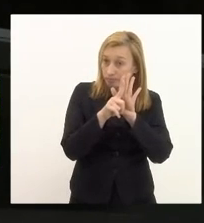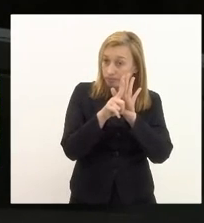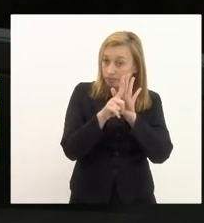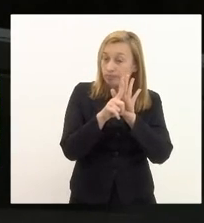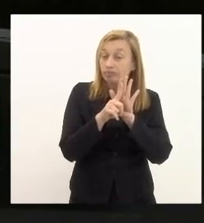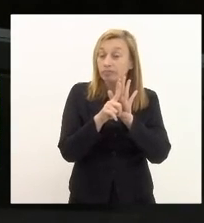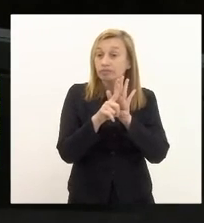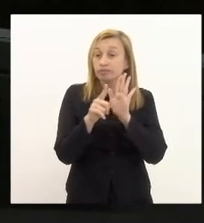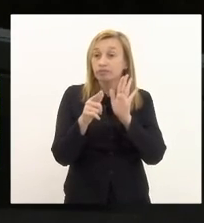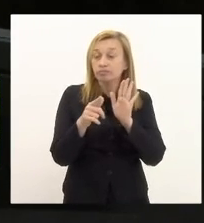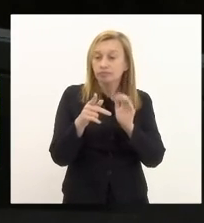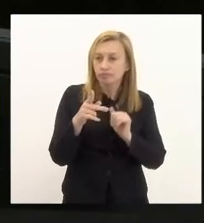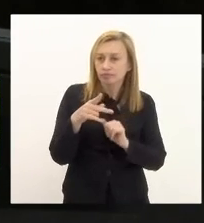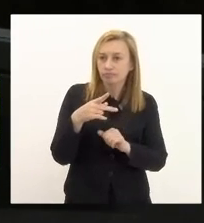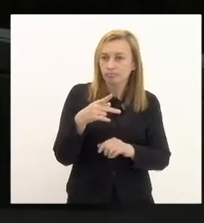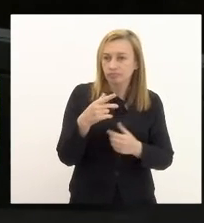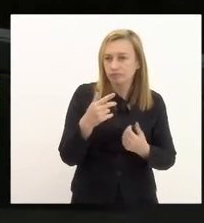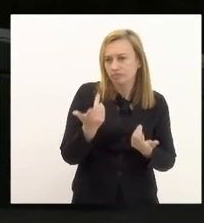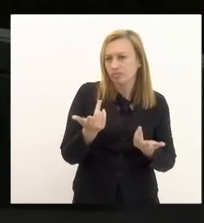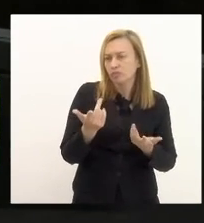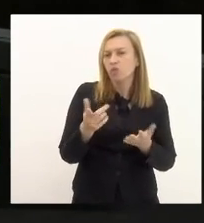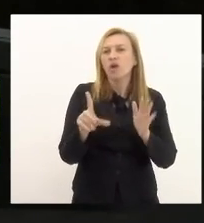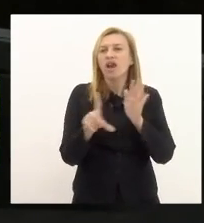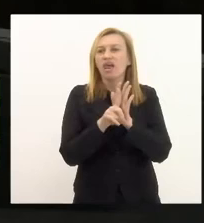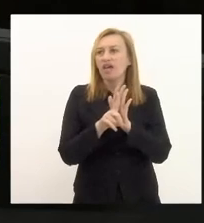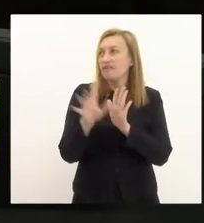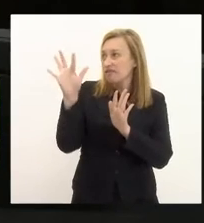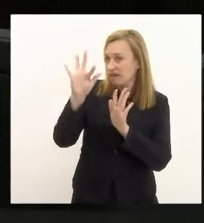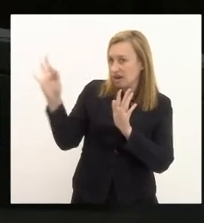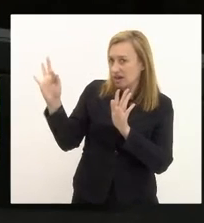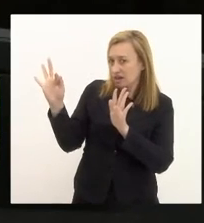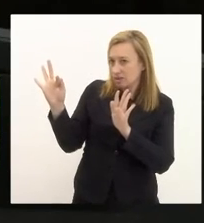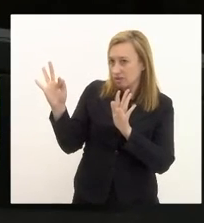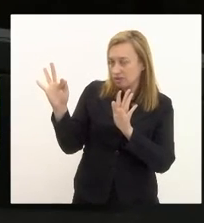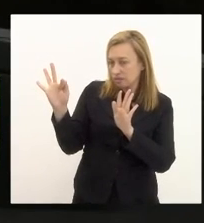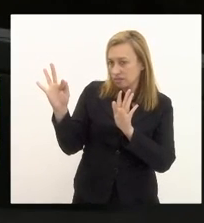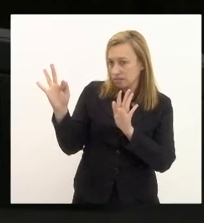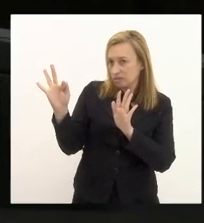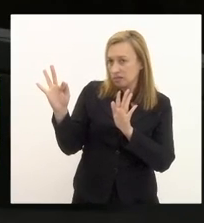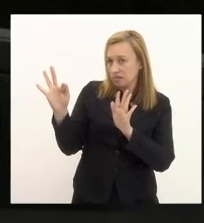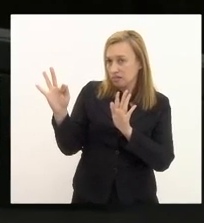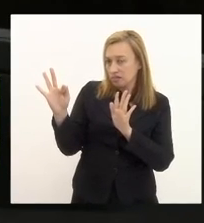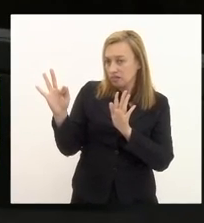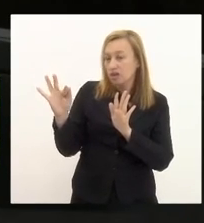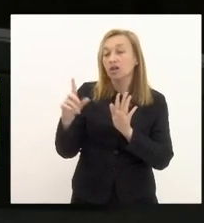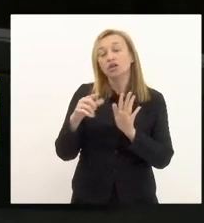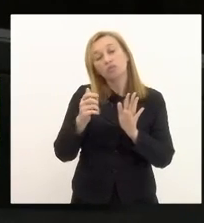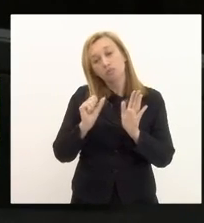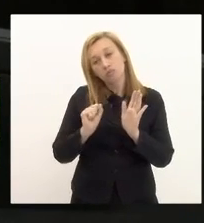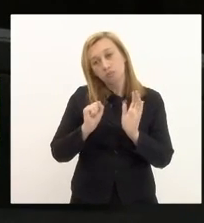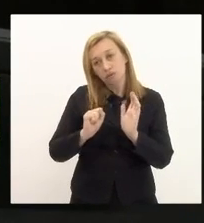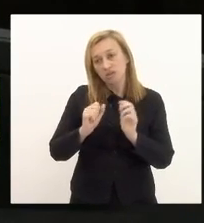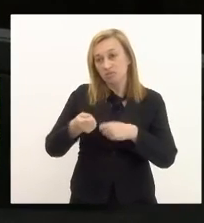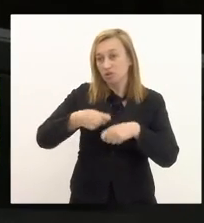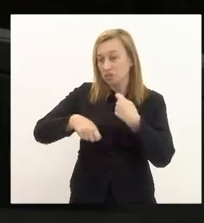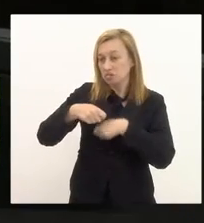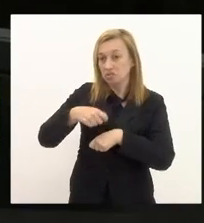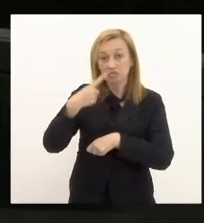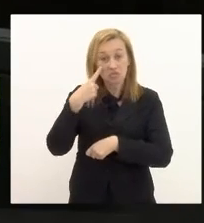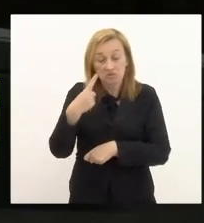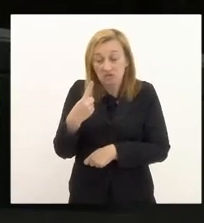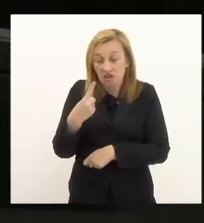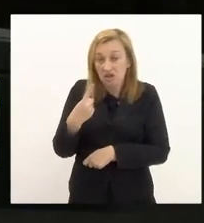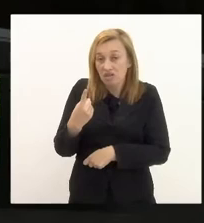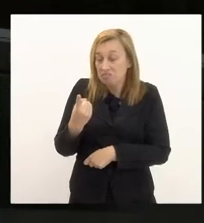nós temos e sedendo o que determina a lei federal que determina o que estabelece para que a gente possa renegociar com a gente não ver vantagem